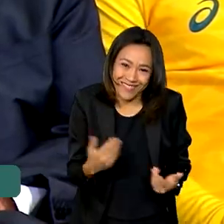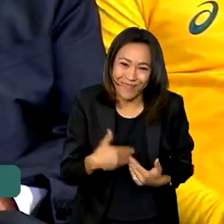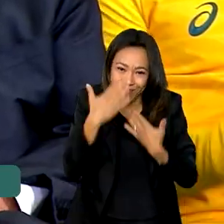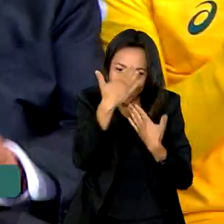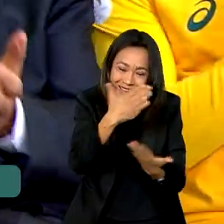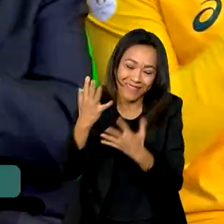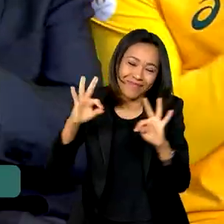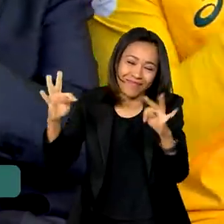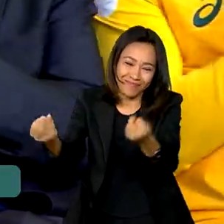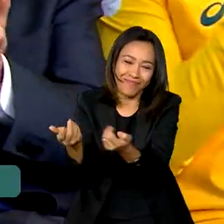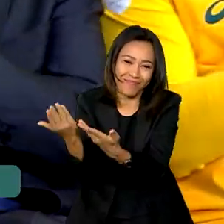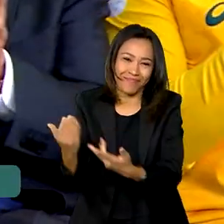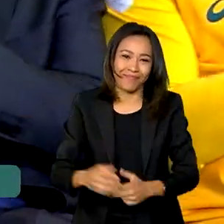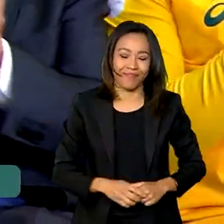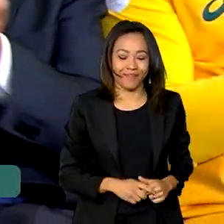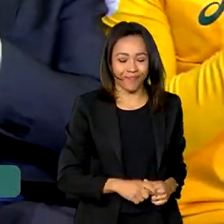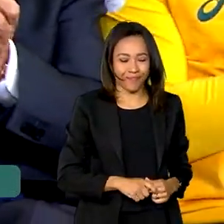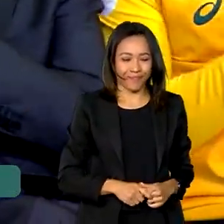todos.